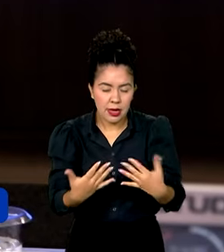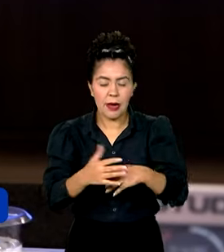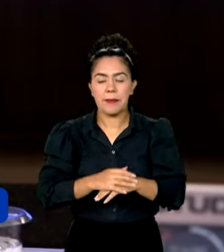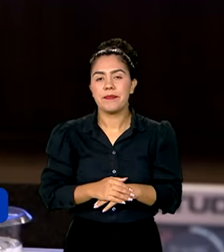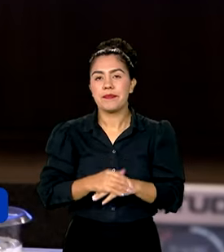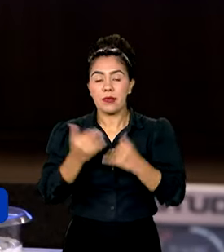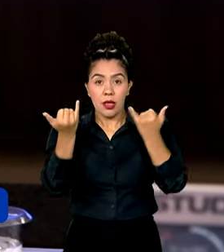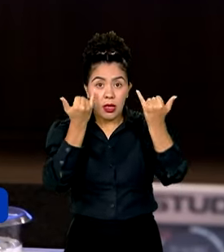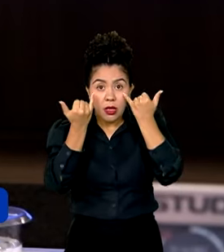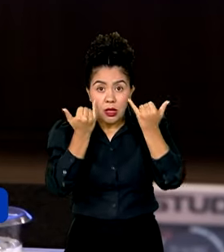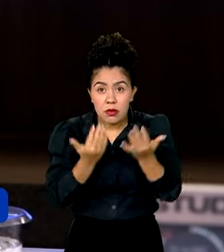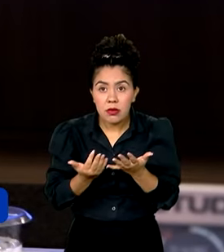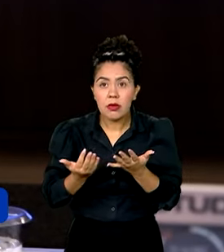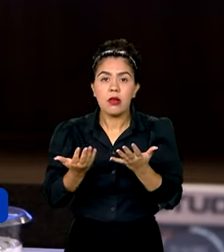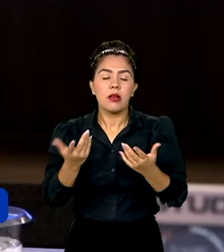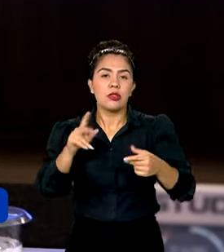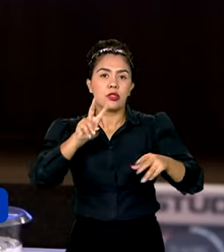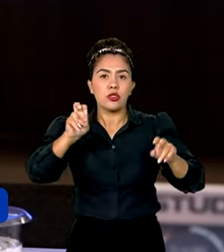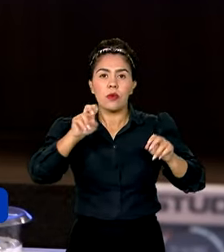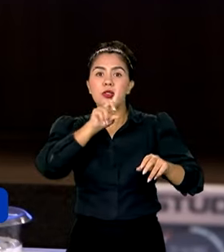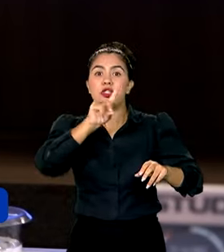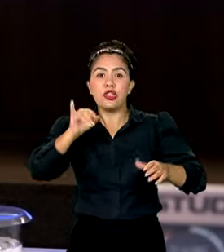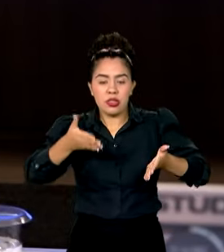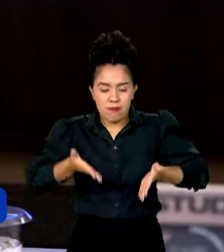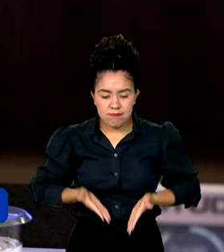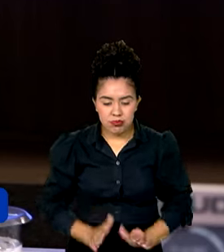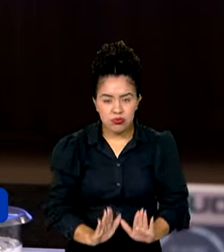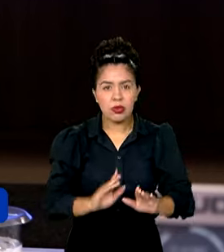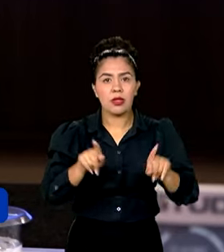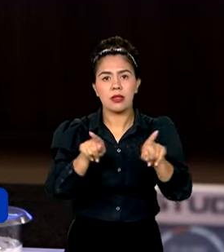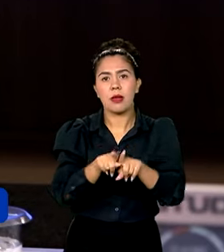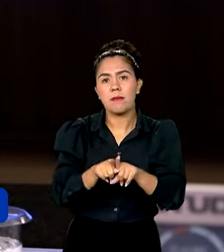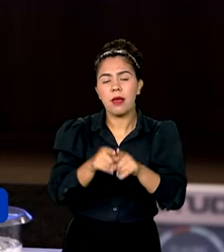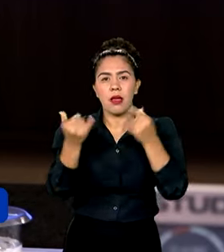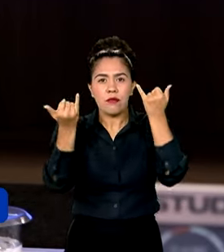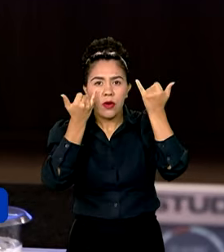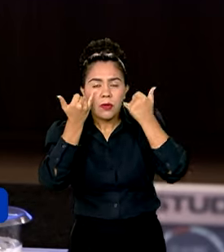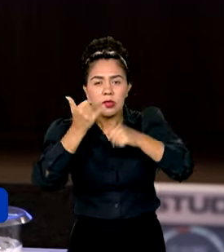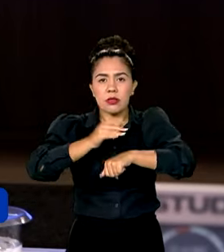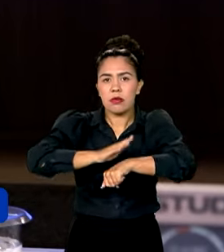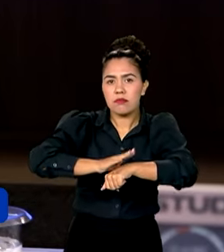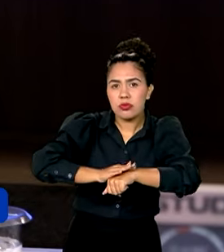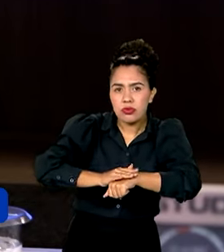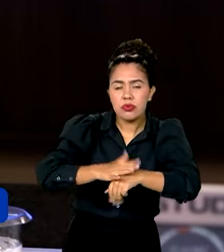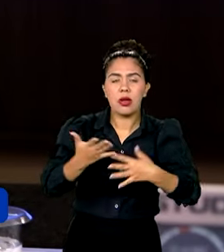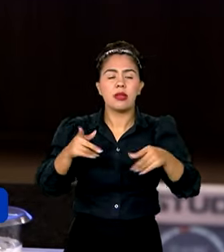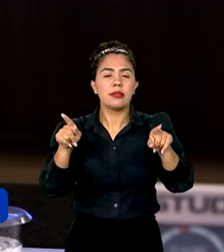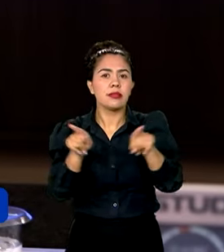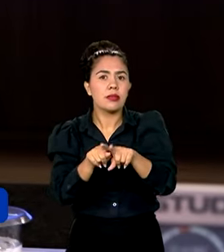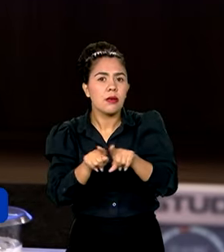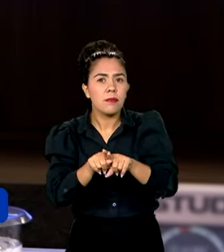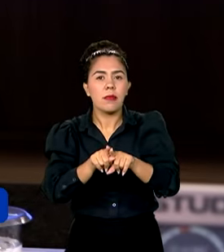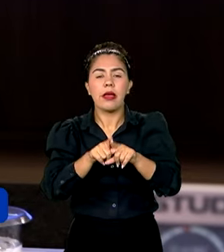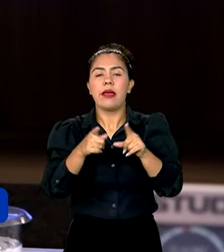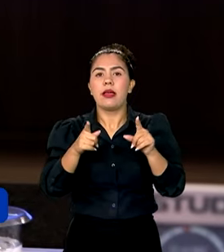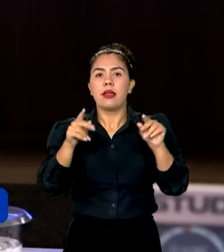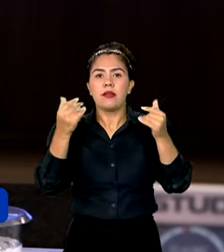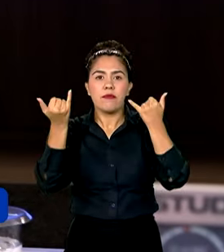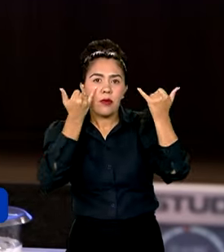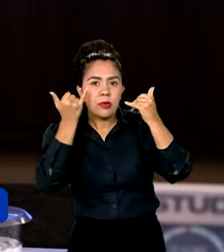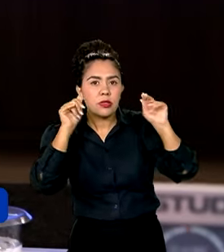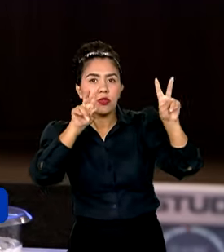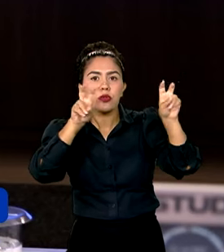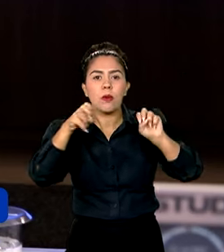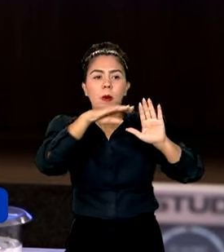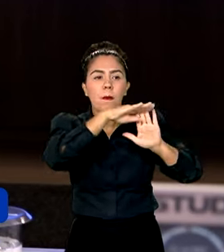e de nascimento dados de doenças dados de programas de saúde tudo isso eh podendo hoje